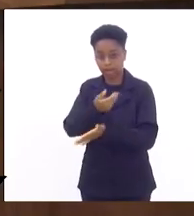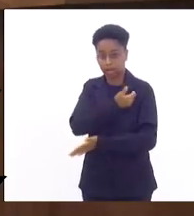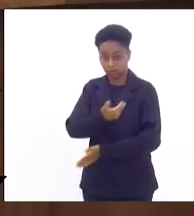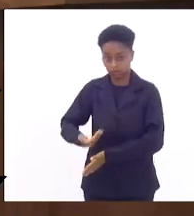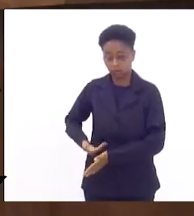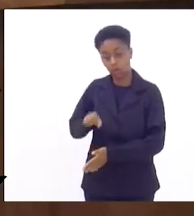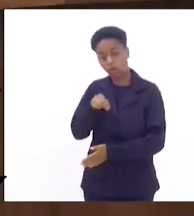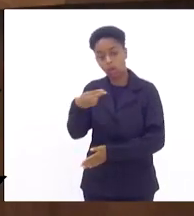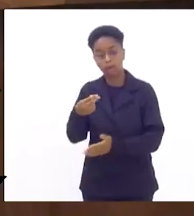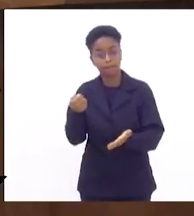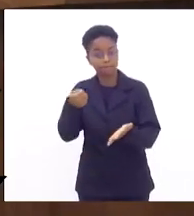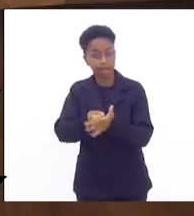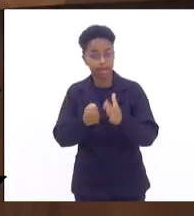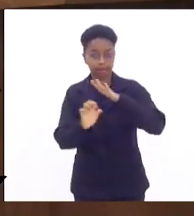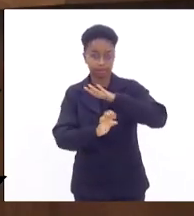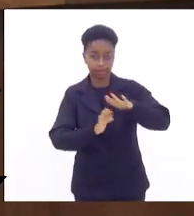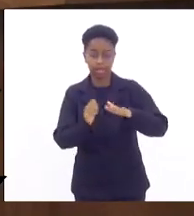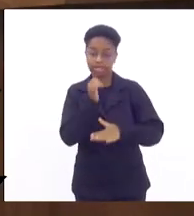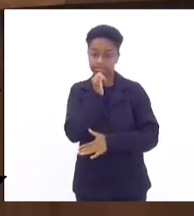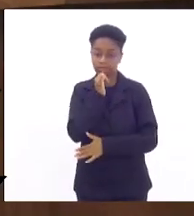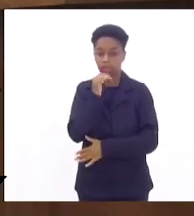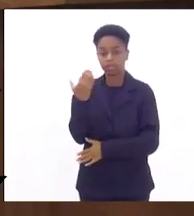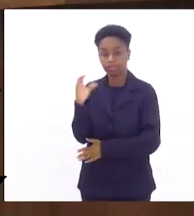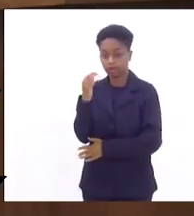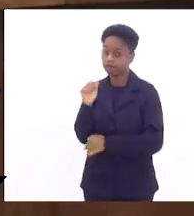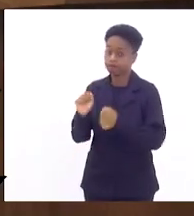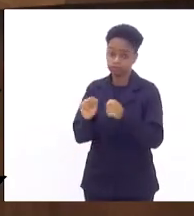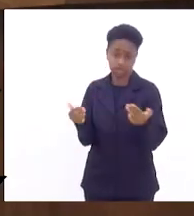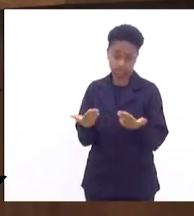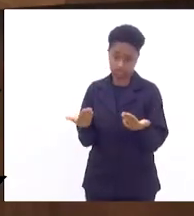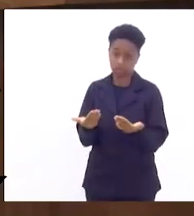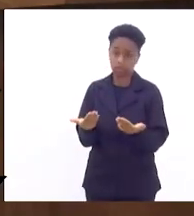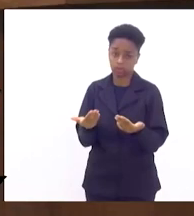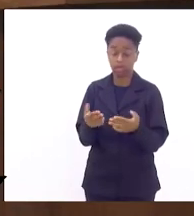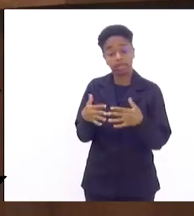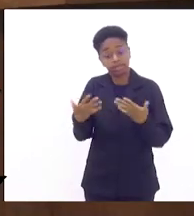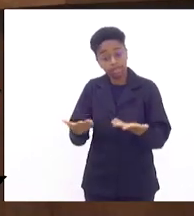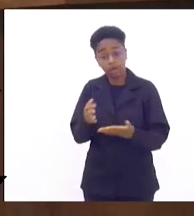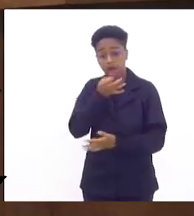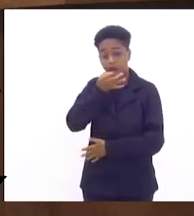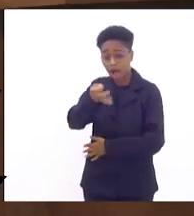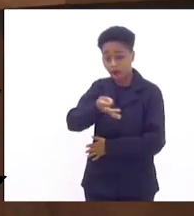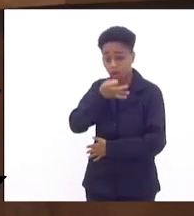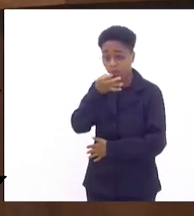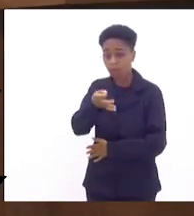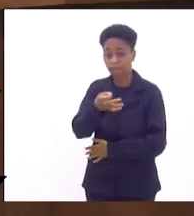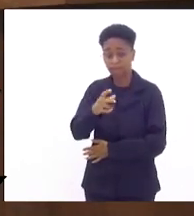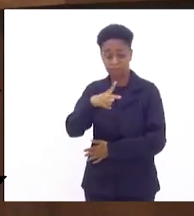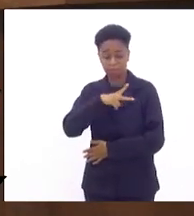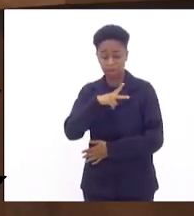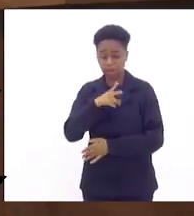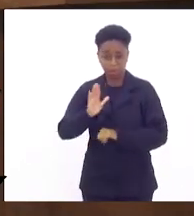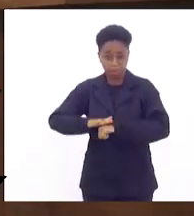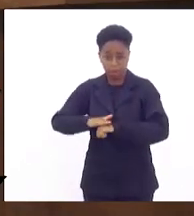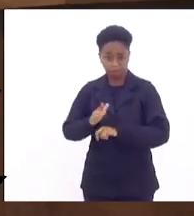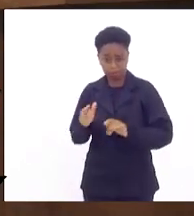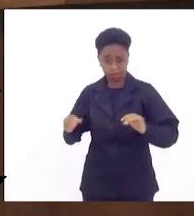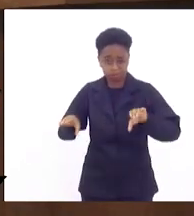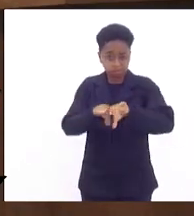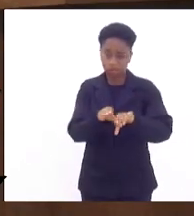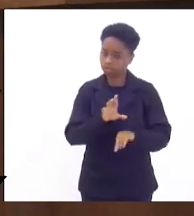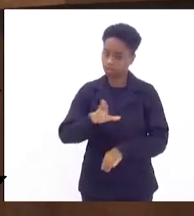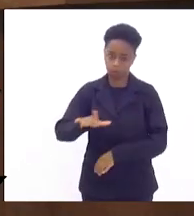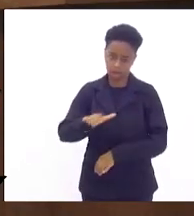pela concessionária. Águas de Niterói na Lagoa de Piratininga acabou de fazer isso. Então, esse argumento de que o particular que se conecte não é bem assim.